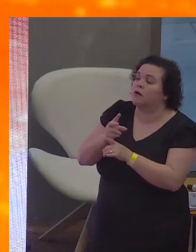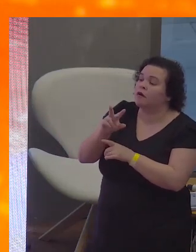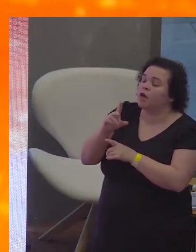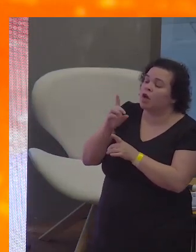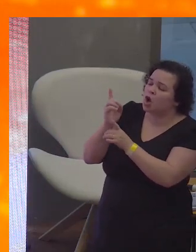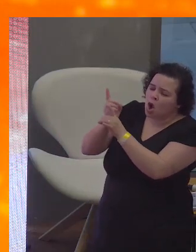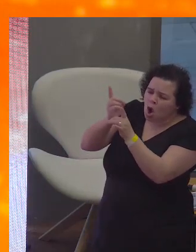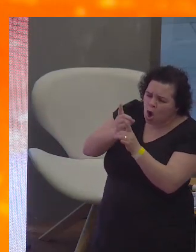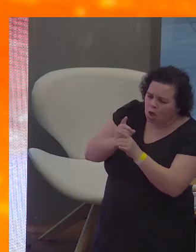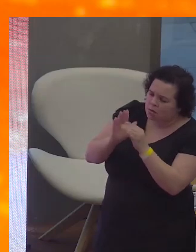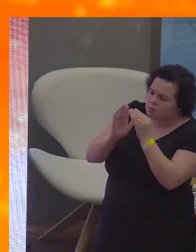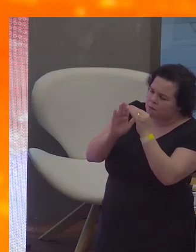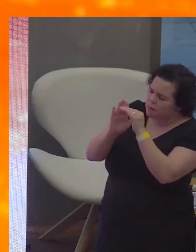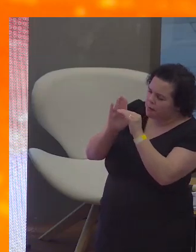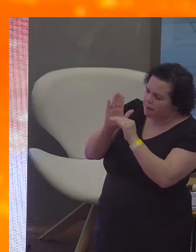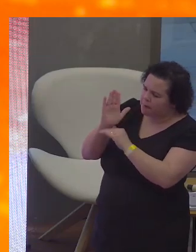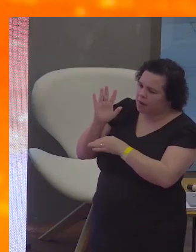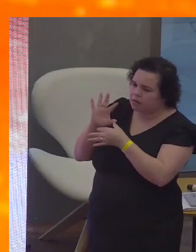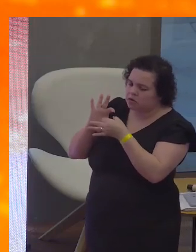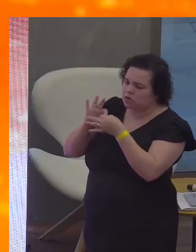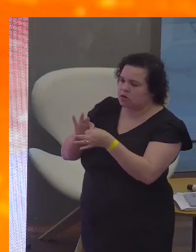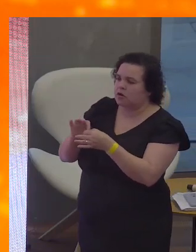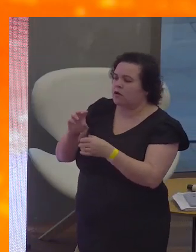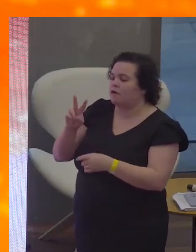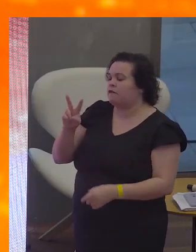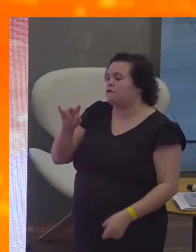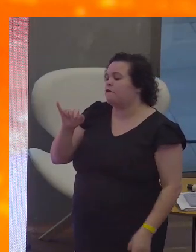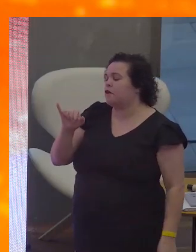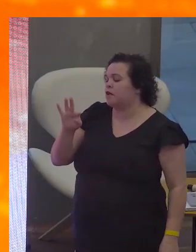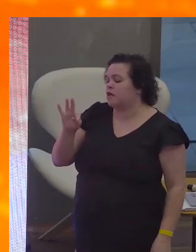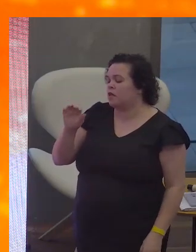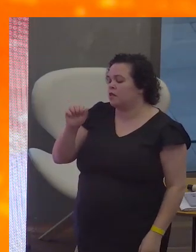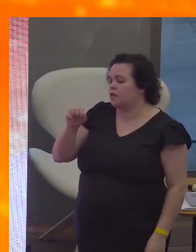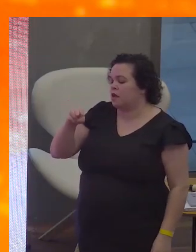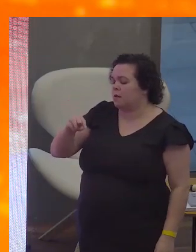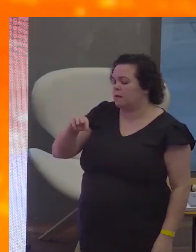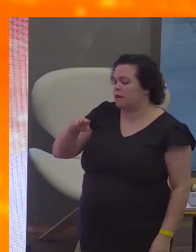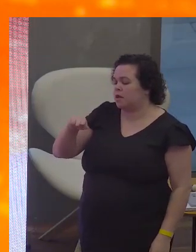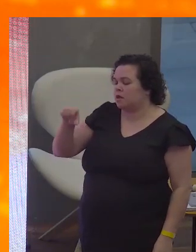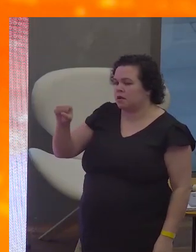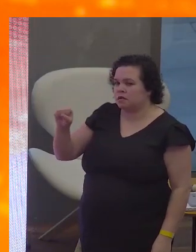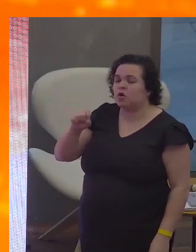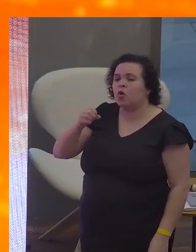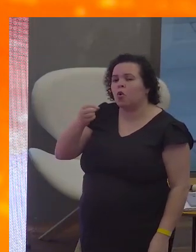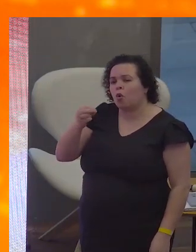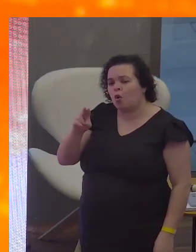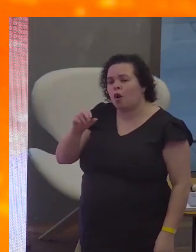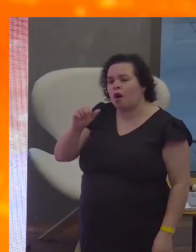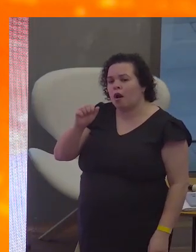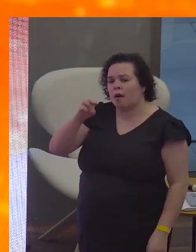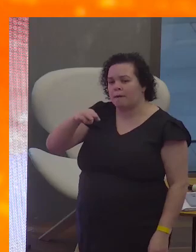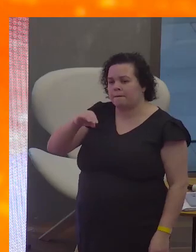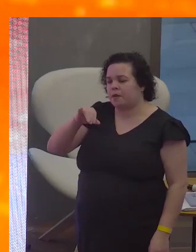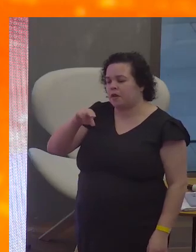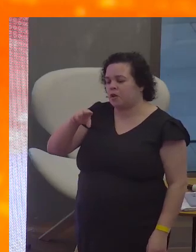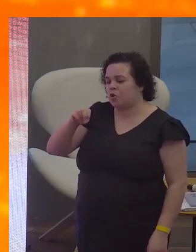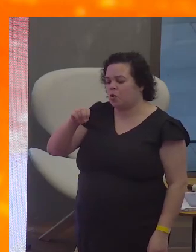extratos botânicos sempre associados a vitaminas, minerais ou alguns aminoácidos com relação a esse